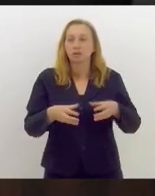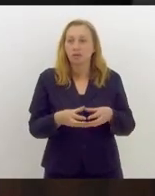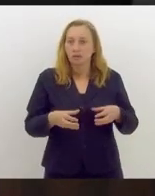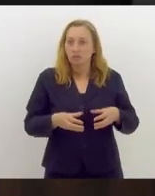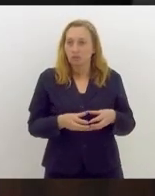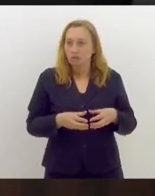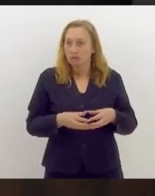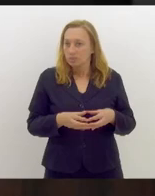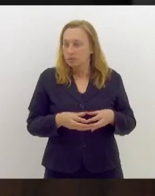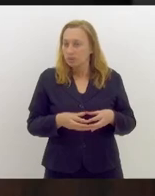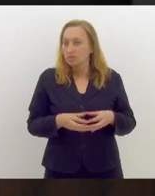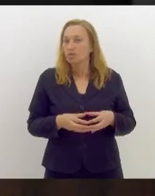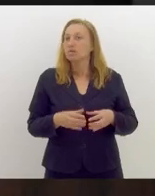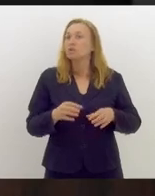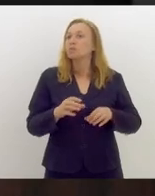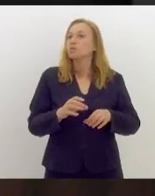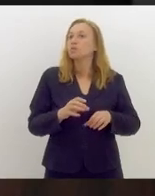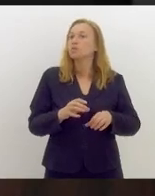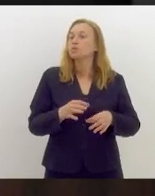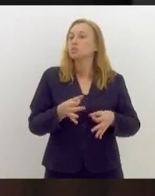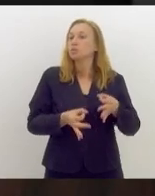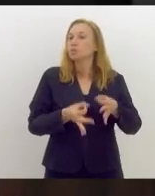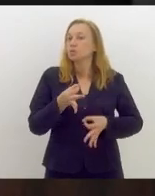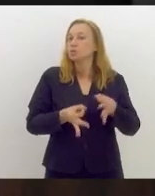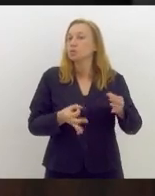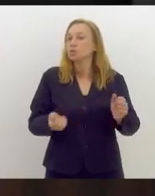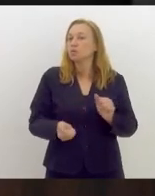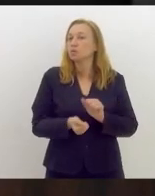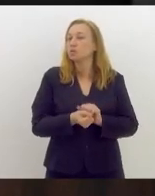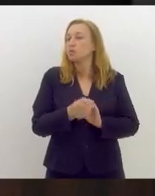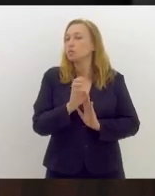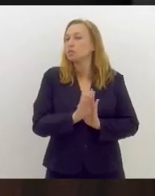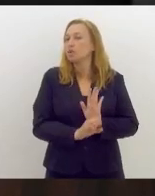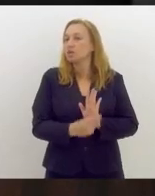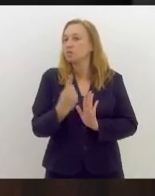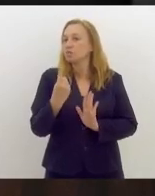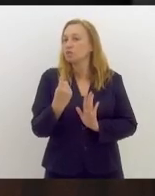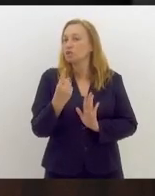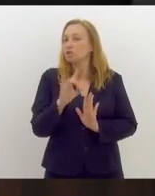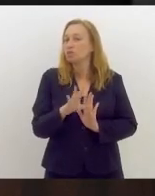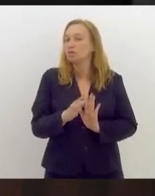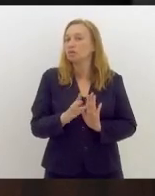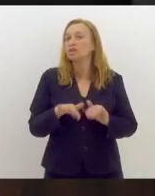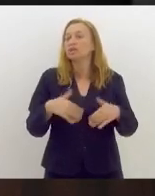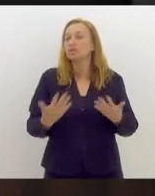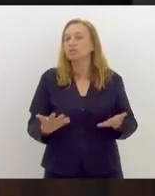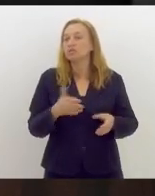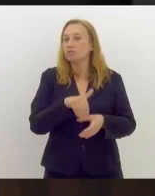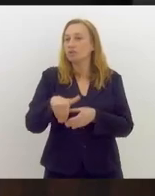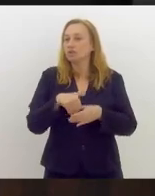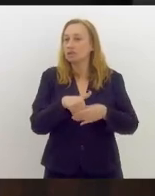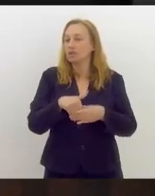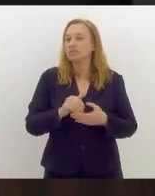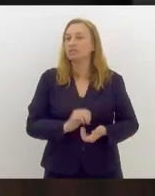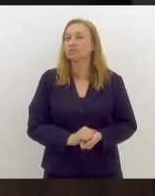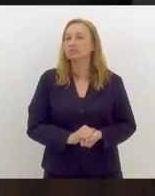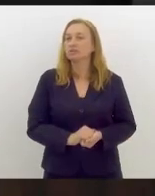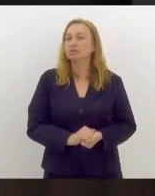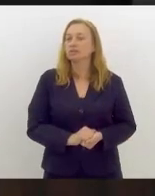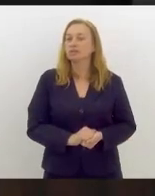de construção de Justiça foi com emenda não é isso Deputado uma Emenda Então nós vamos votar